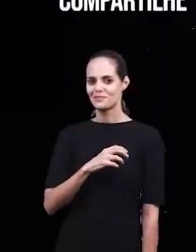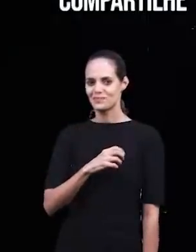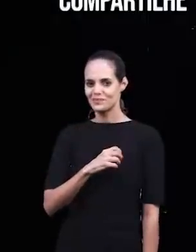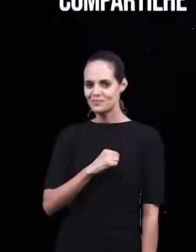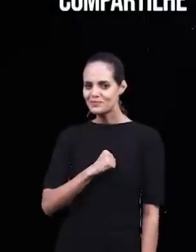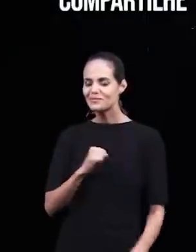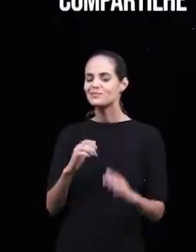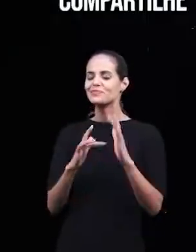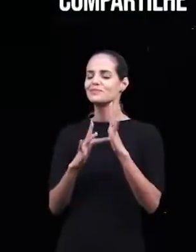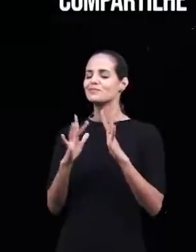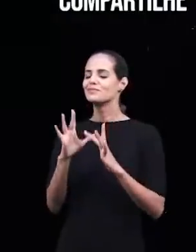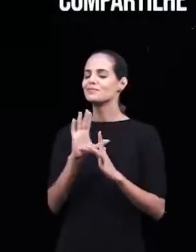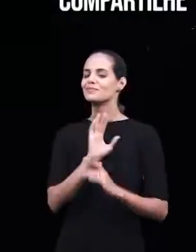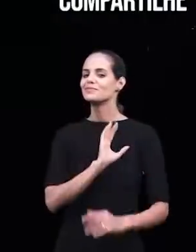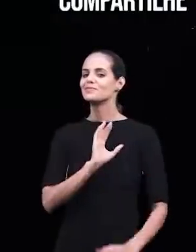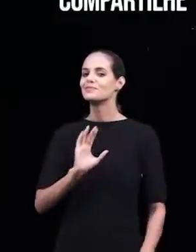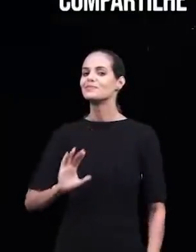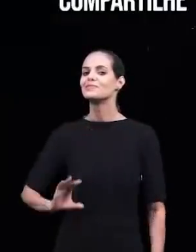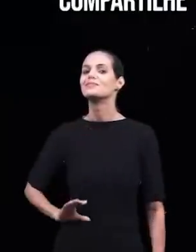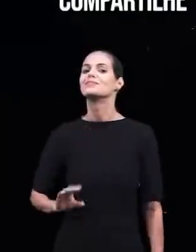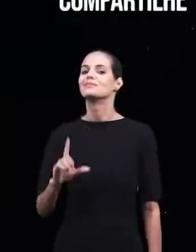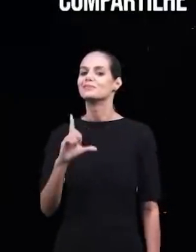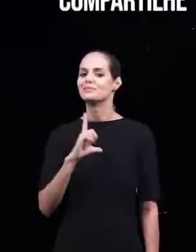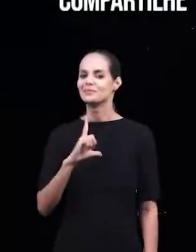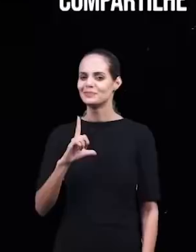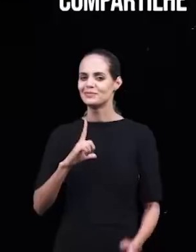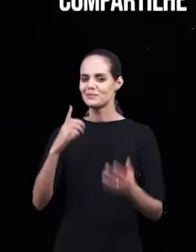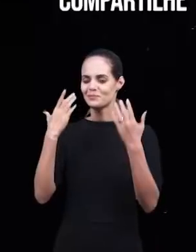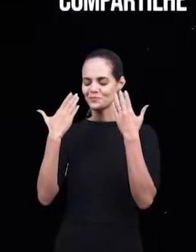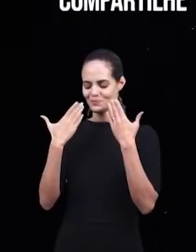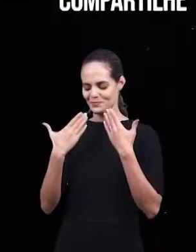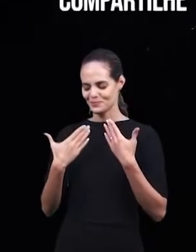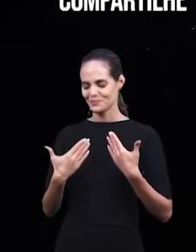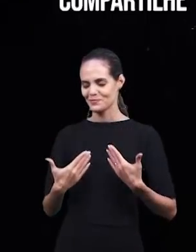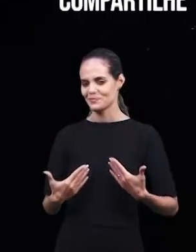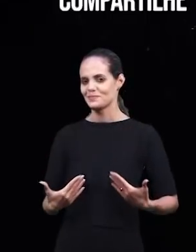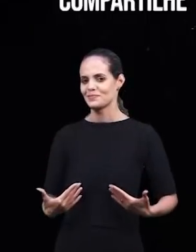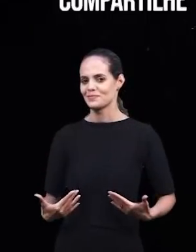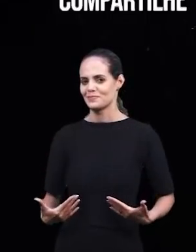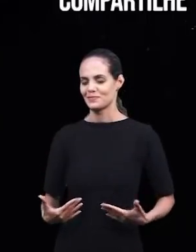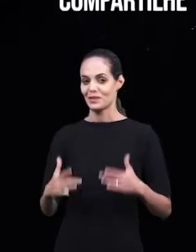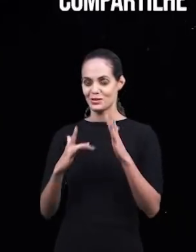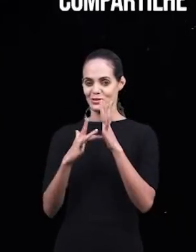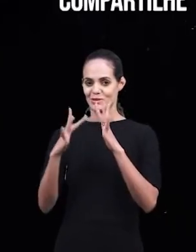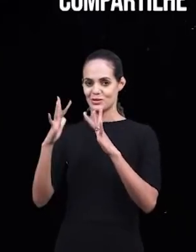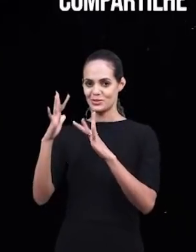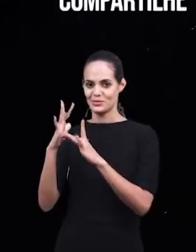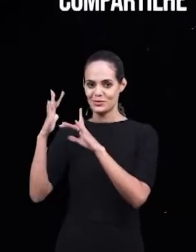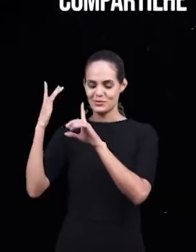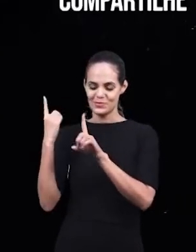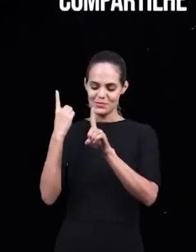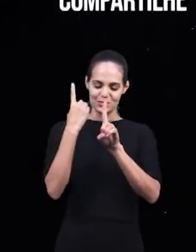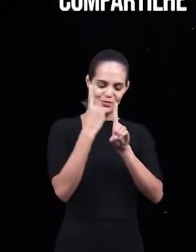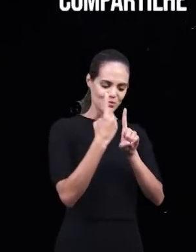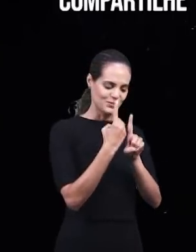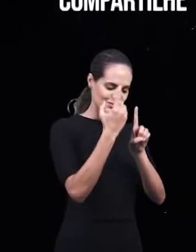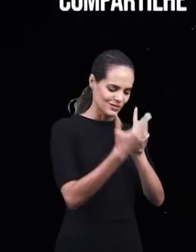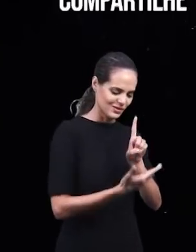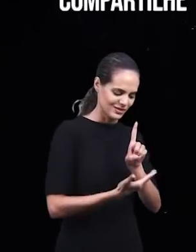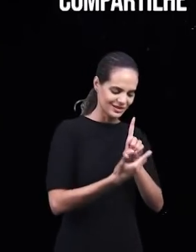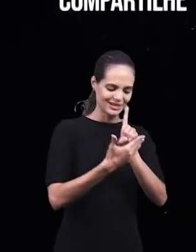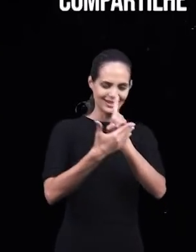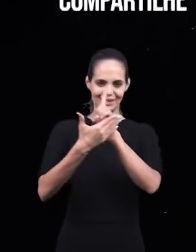que Cristo tem por mim. Jesus achou-me,